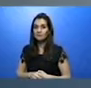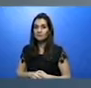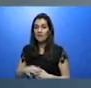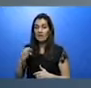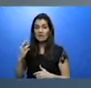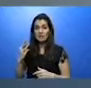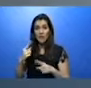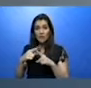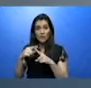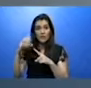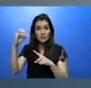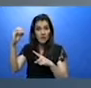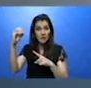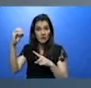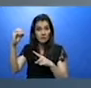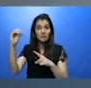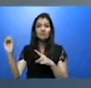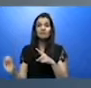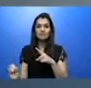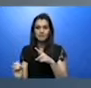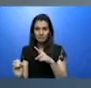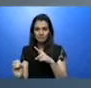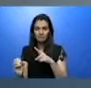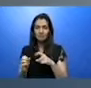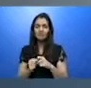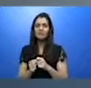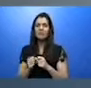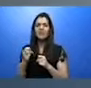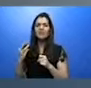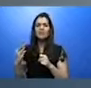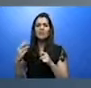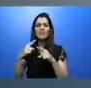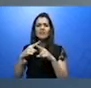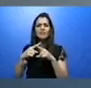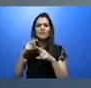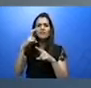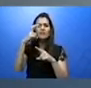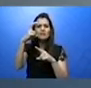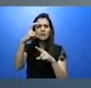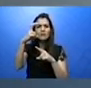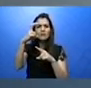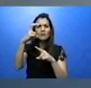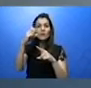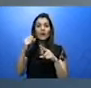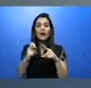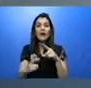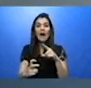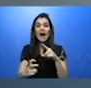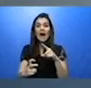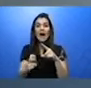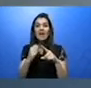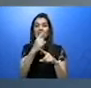3 vezes o 0, 0. 3 vezes 5,